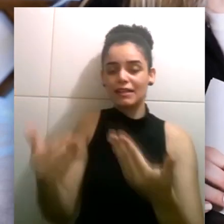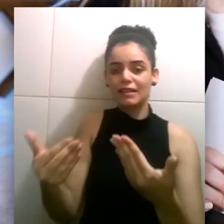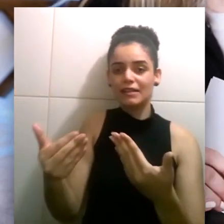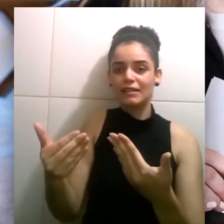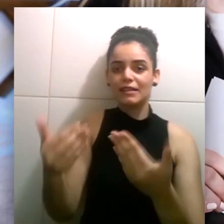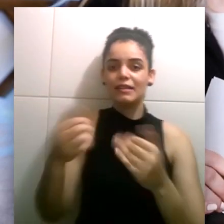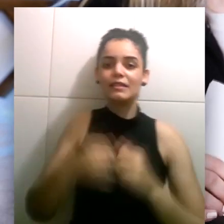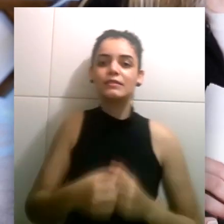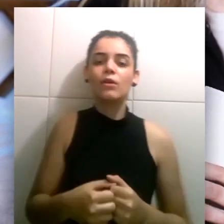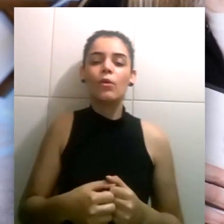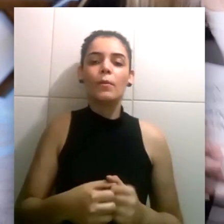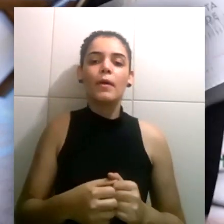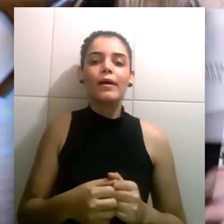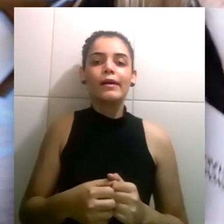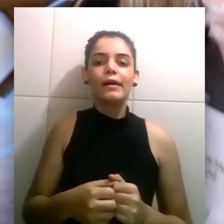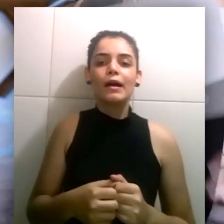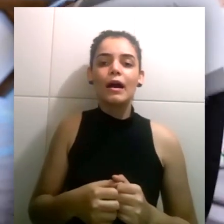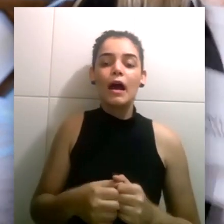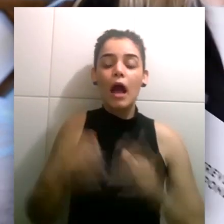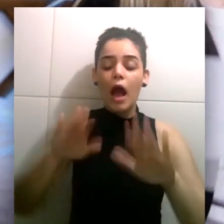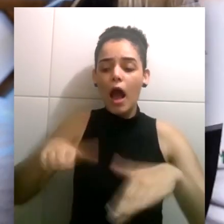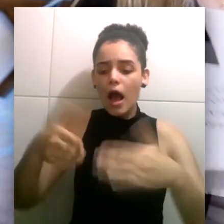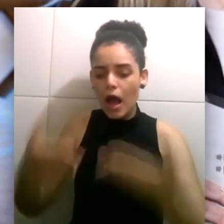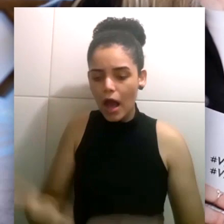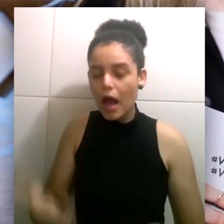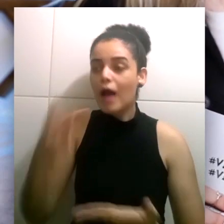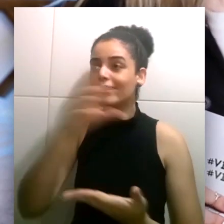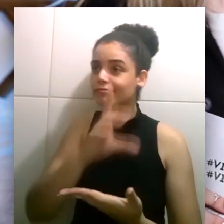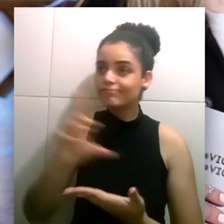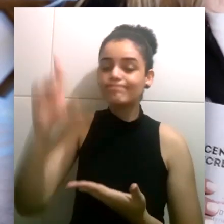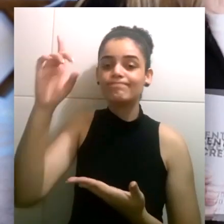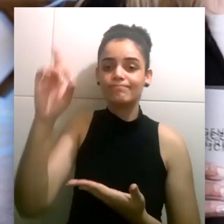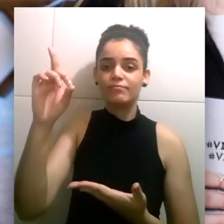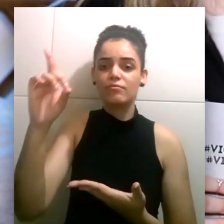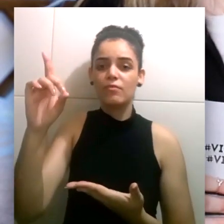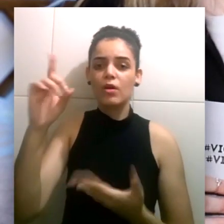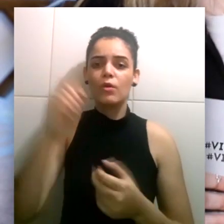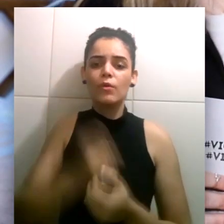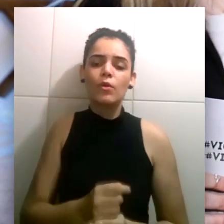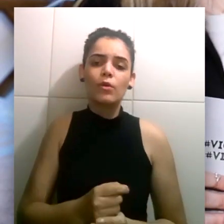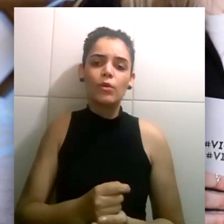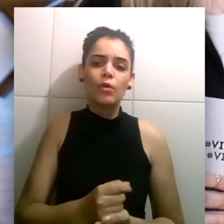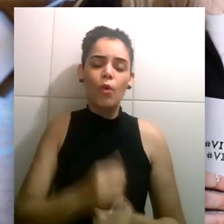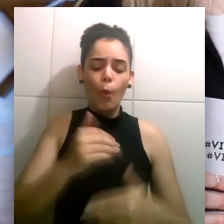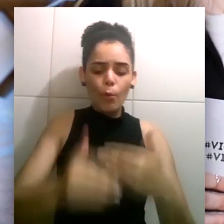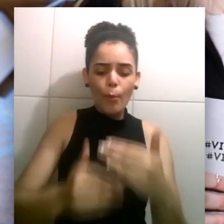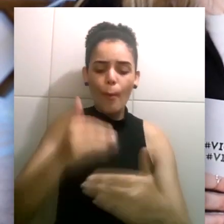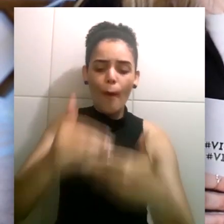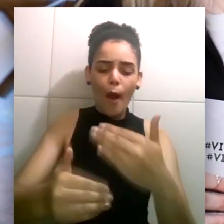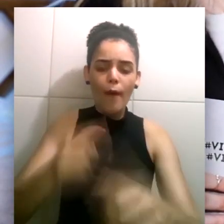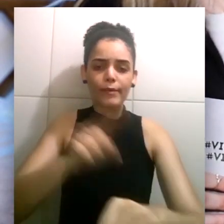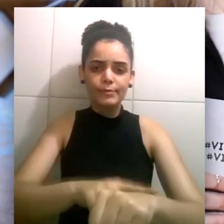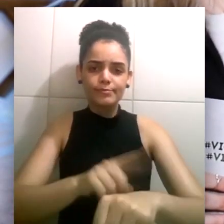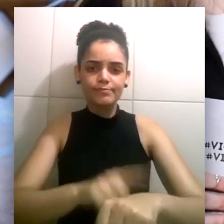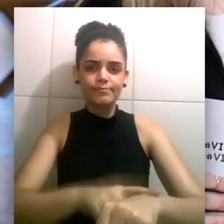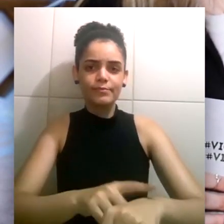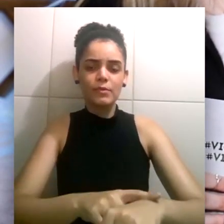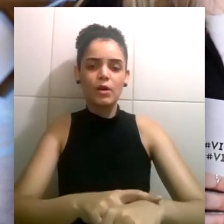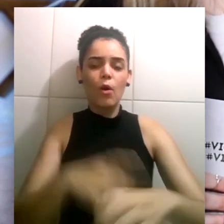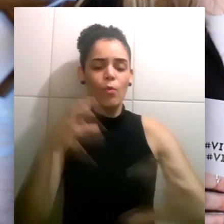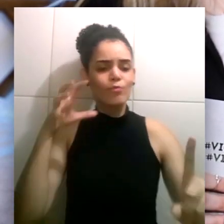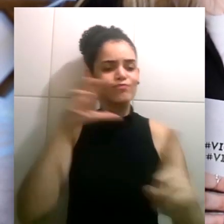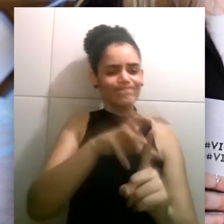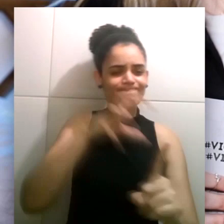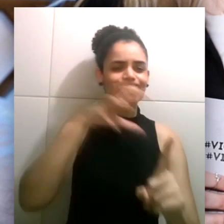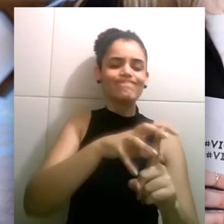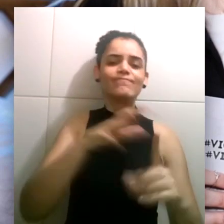Então, desde lá, né, a adoração profética... Daí, assim, ao longo dos anos, o IHOP foi uma